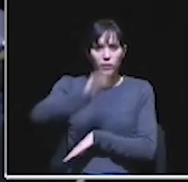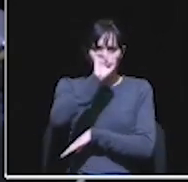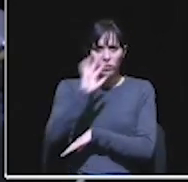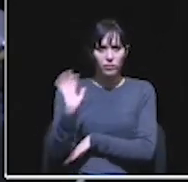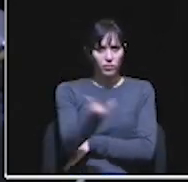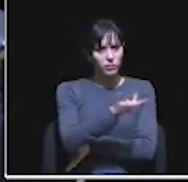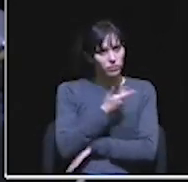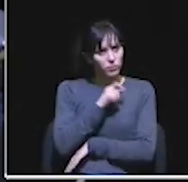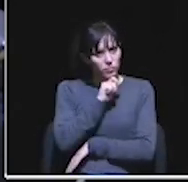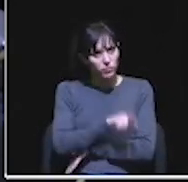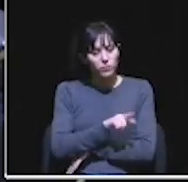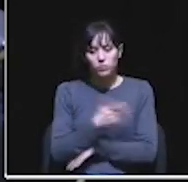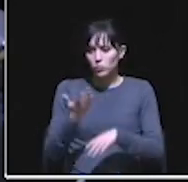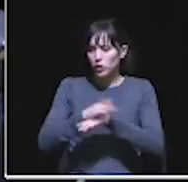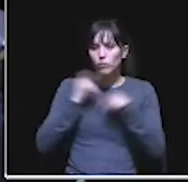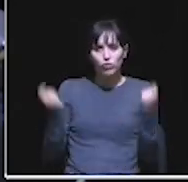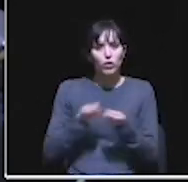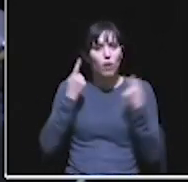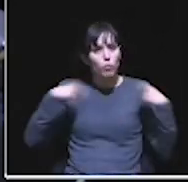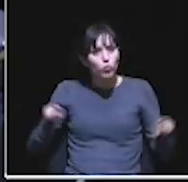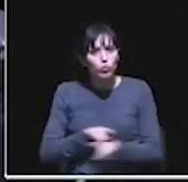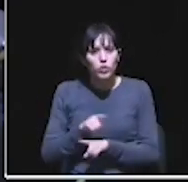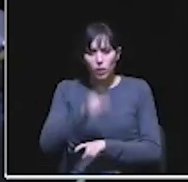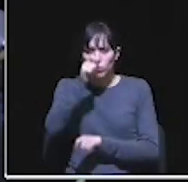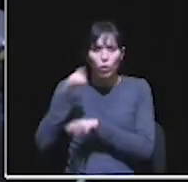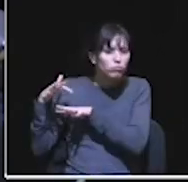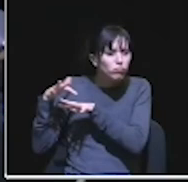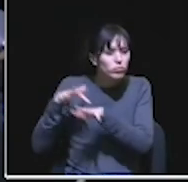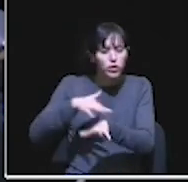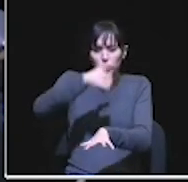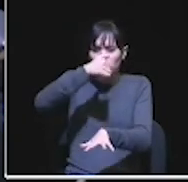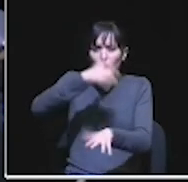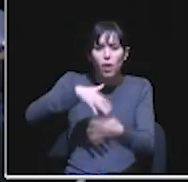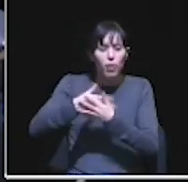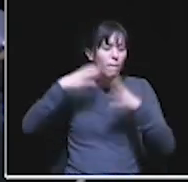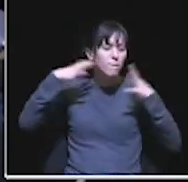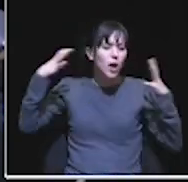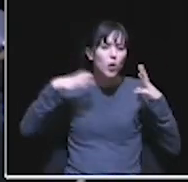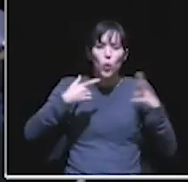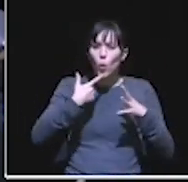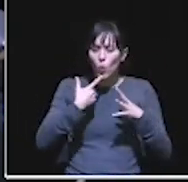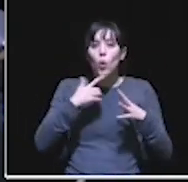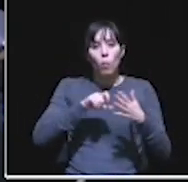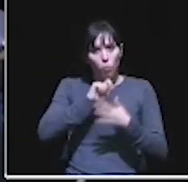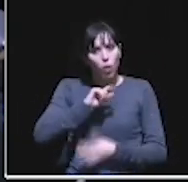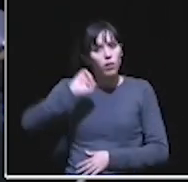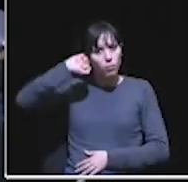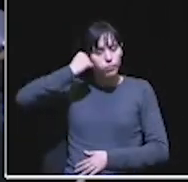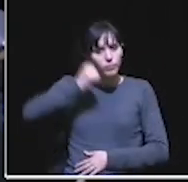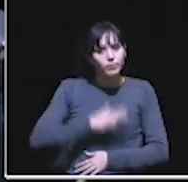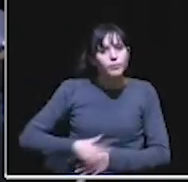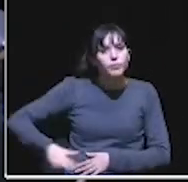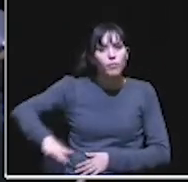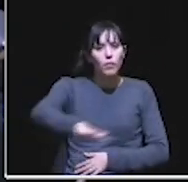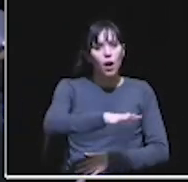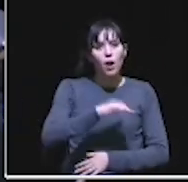sua envolvente. Eventos como grandes festivais de música, que concentram muitas pessoas e que provocam muito ruído, têm um impacto na biodiversidade existente no estuário